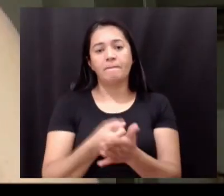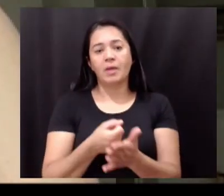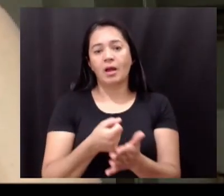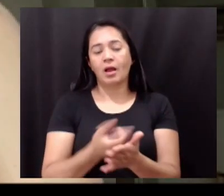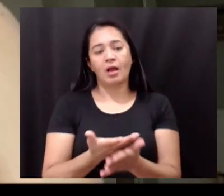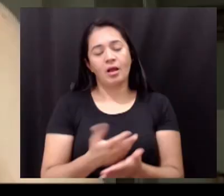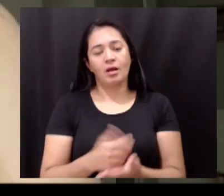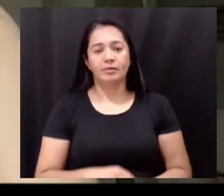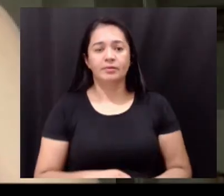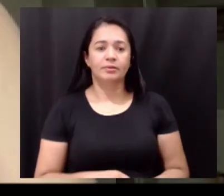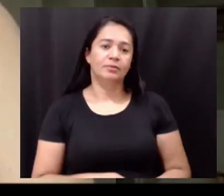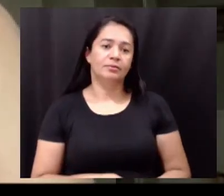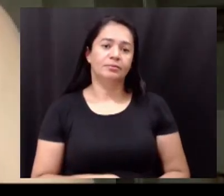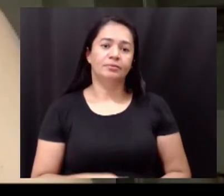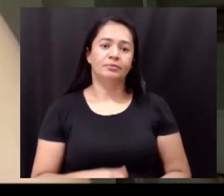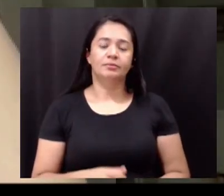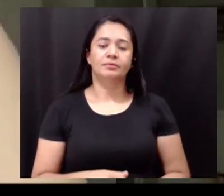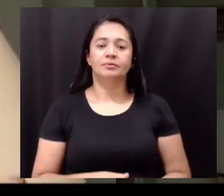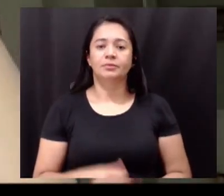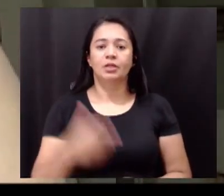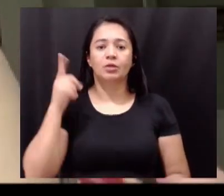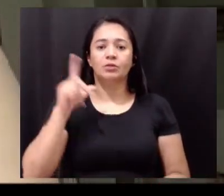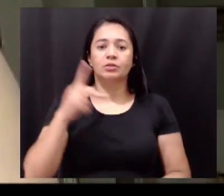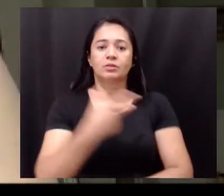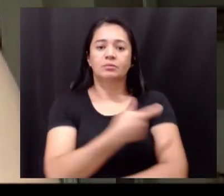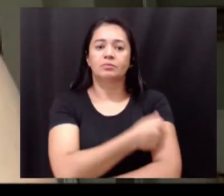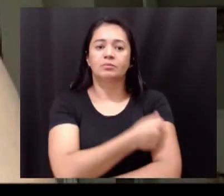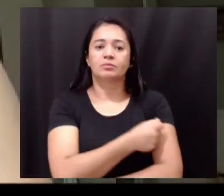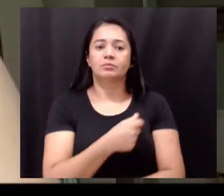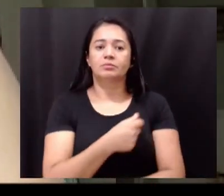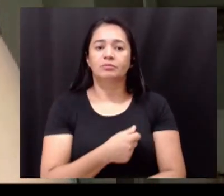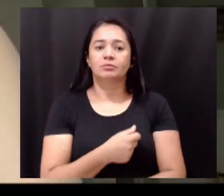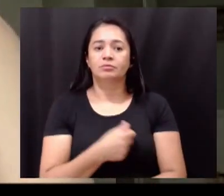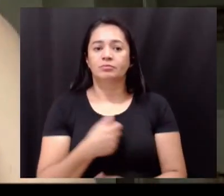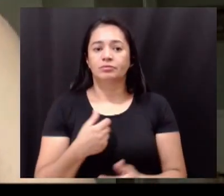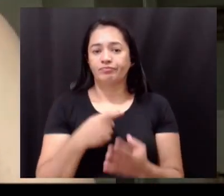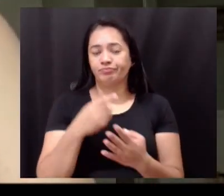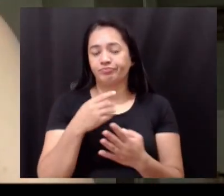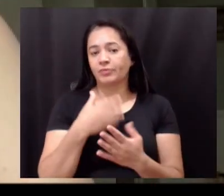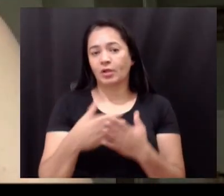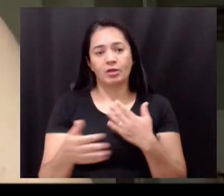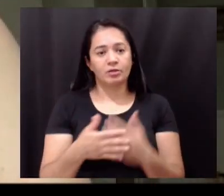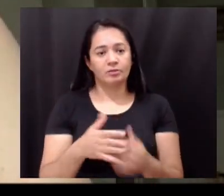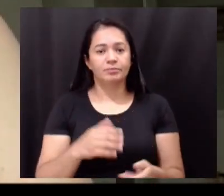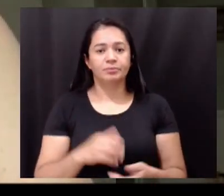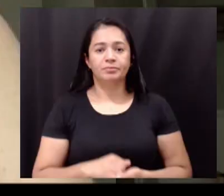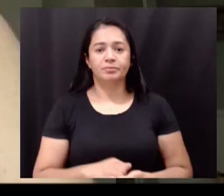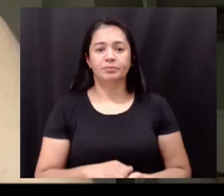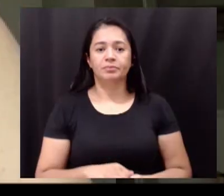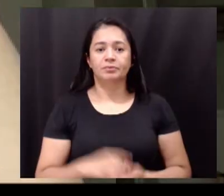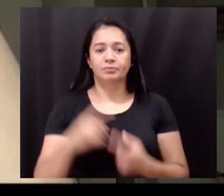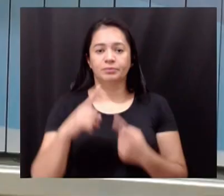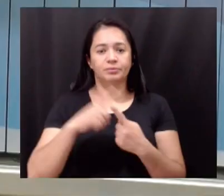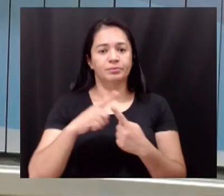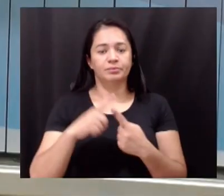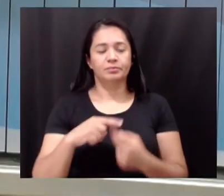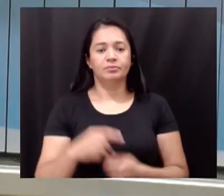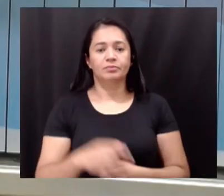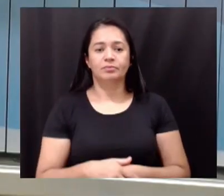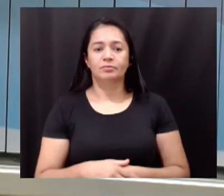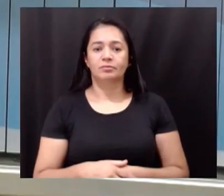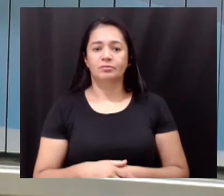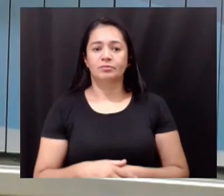acesso à vacina, seja ela quadrivalente ou a nonavalente. A gente, né, que não teve acesso a